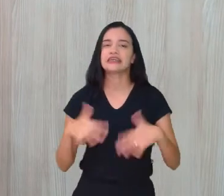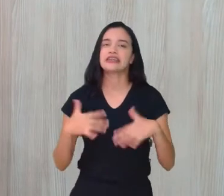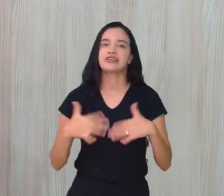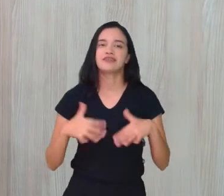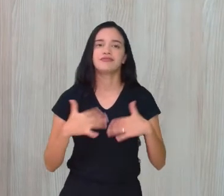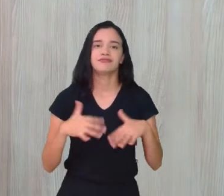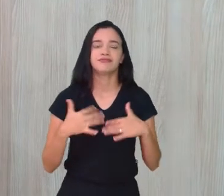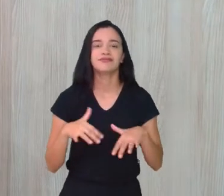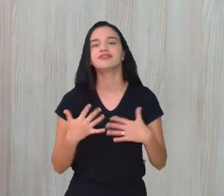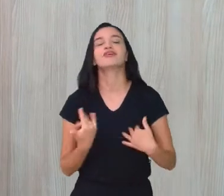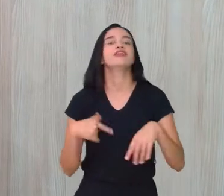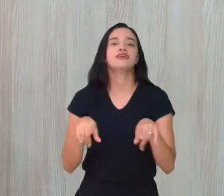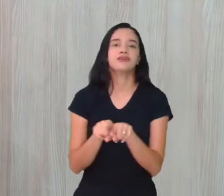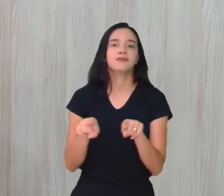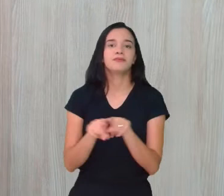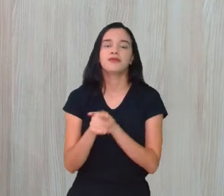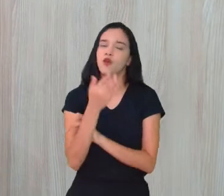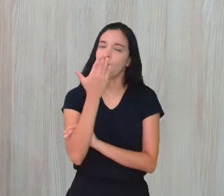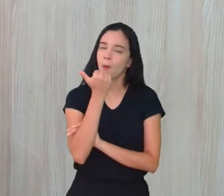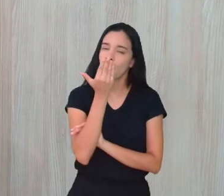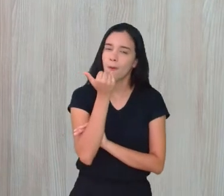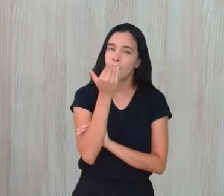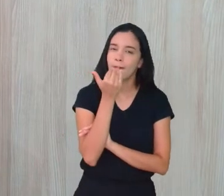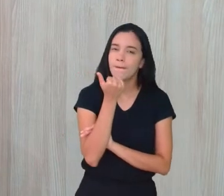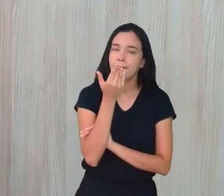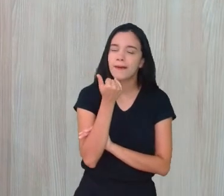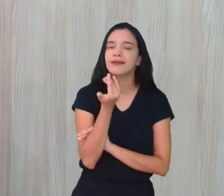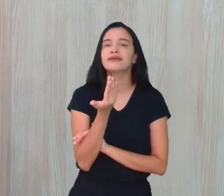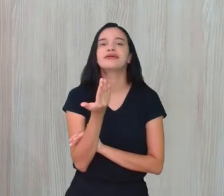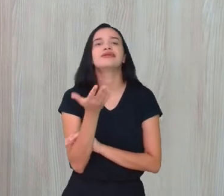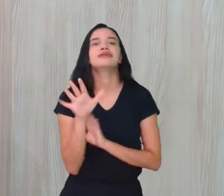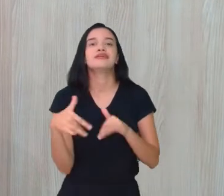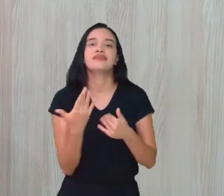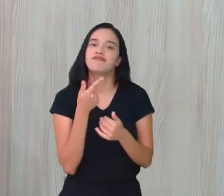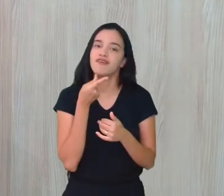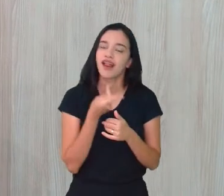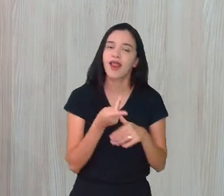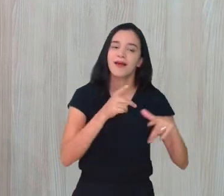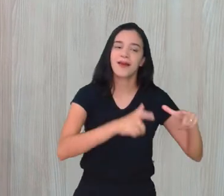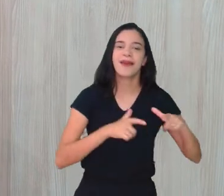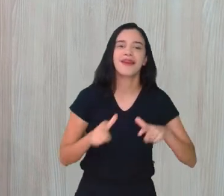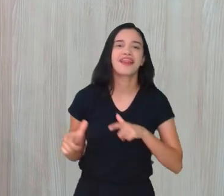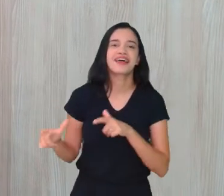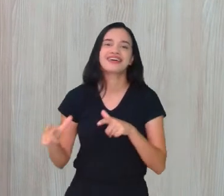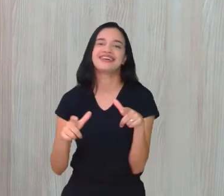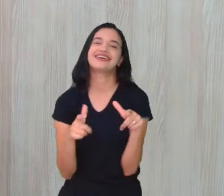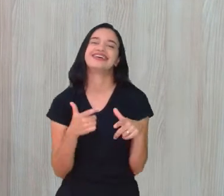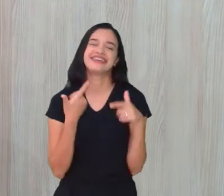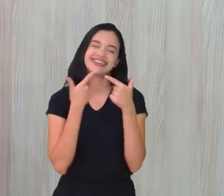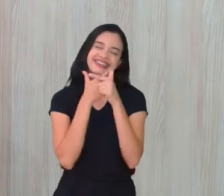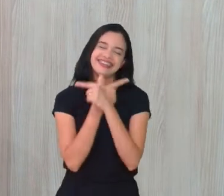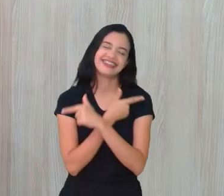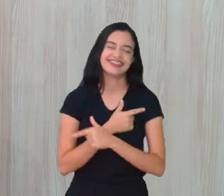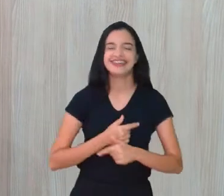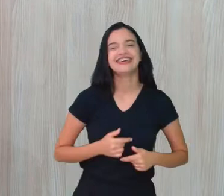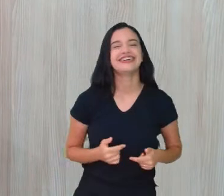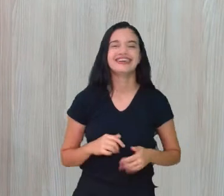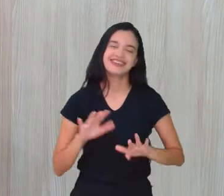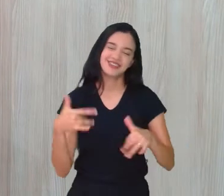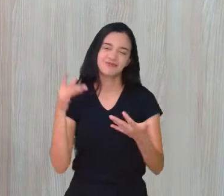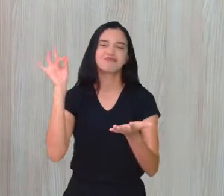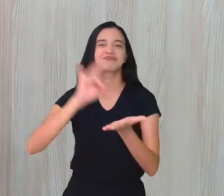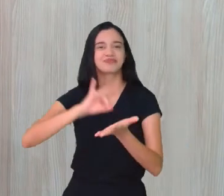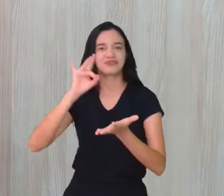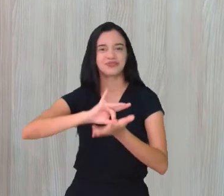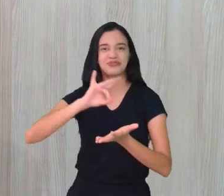uma coxinha, uma pamonha, suquinho de certo? acerola. Sem citar os locais para não fazer o mechan. É Mas